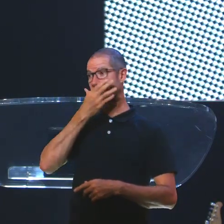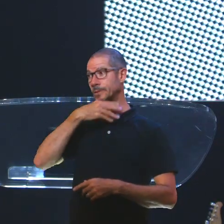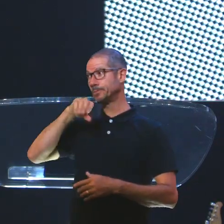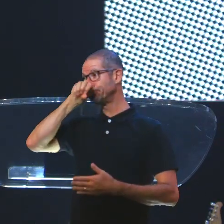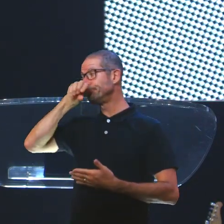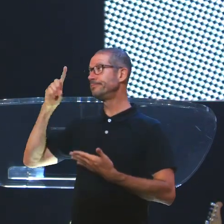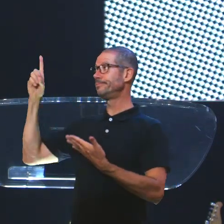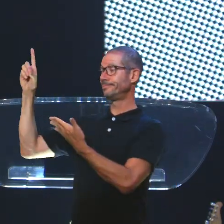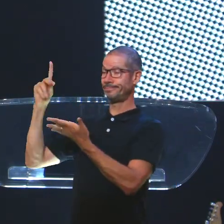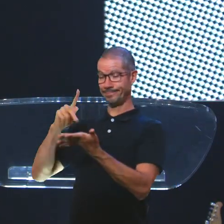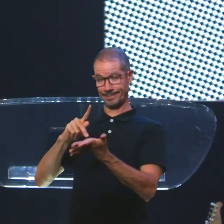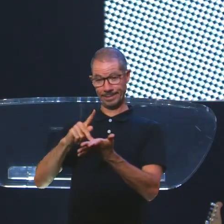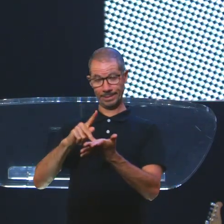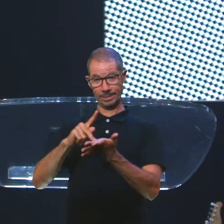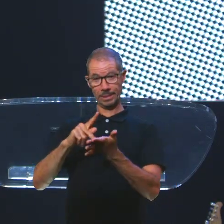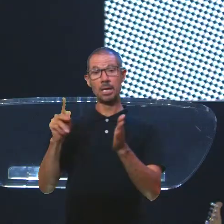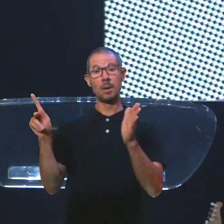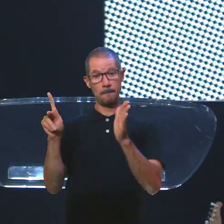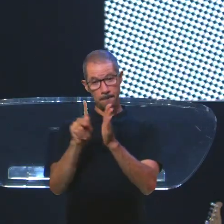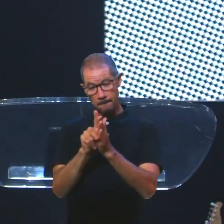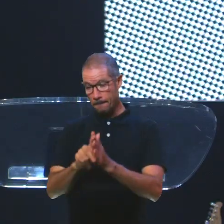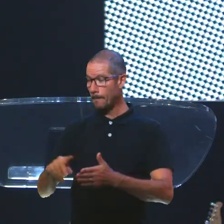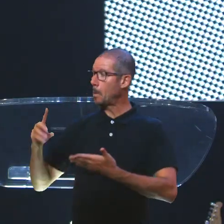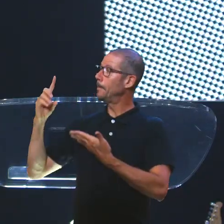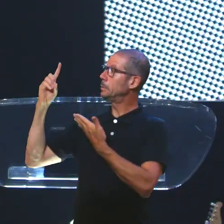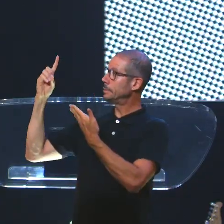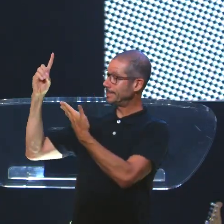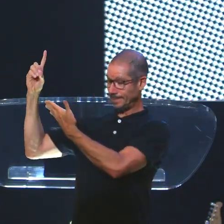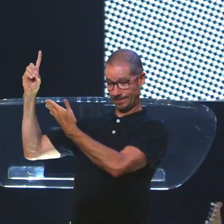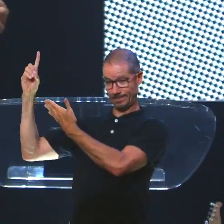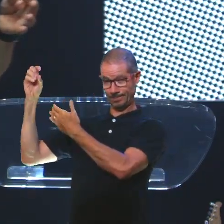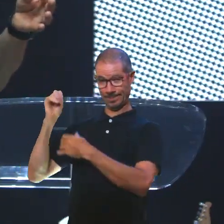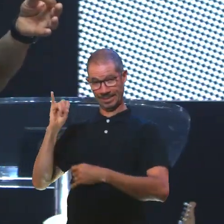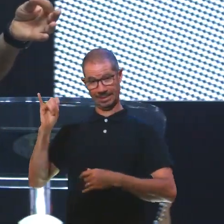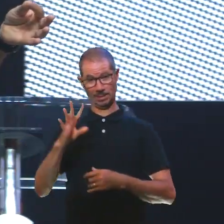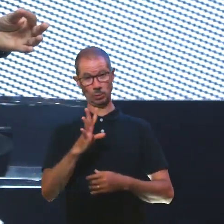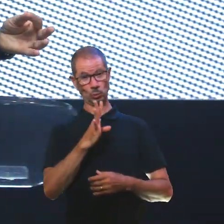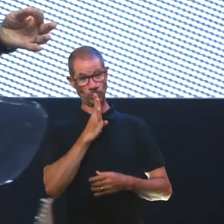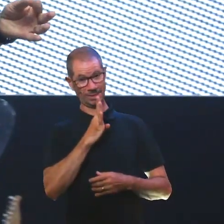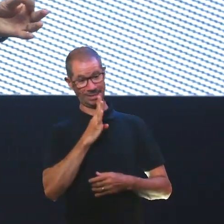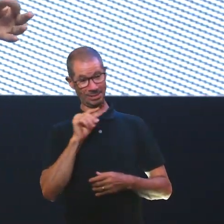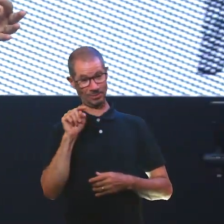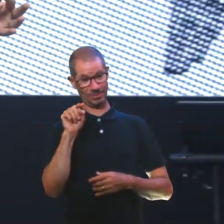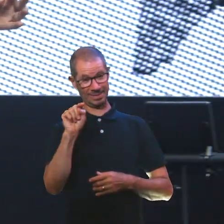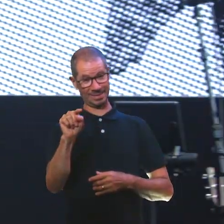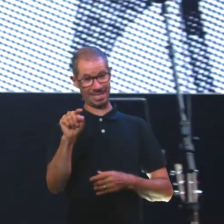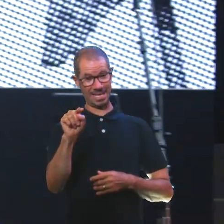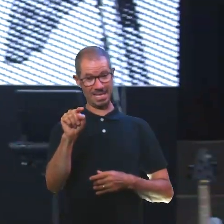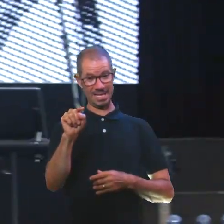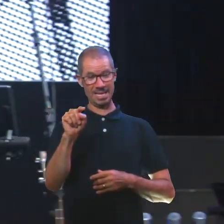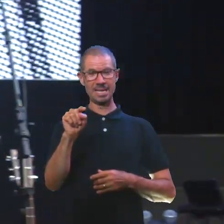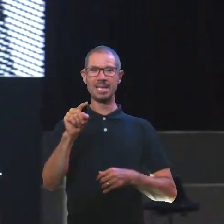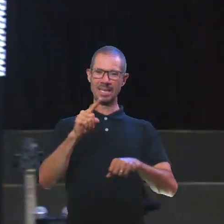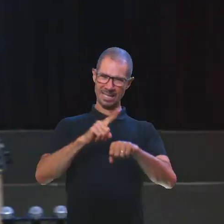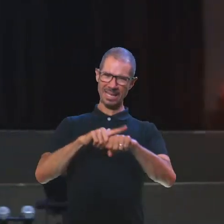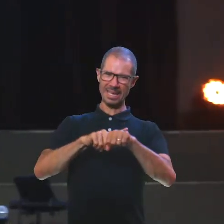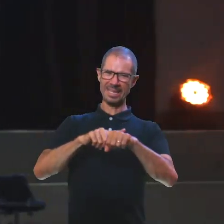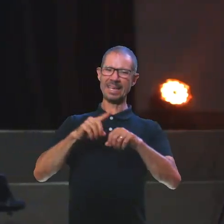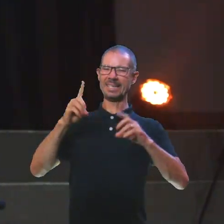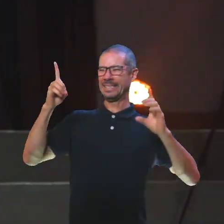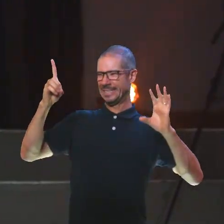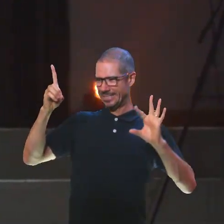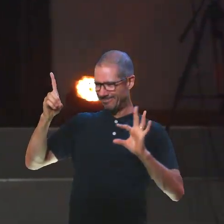verdade, o próprio Deus, que se você conhecesse, você ia estar querendo passar mais tempo na presença